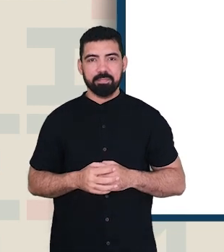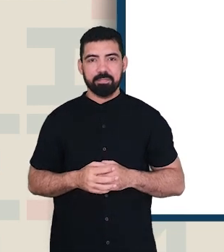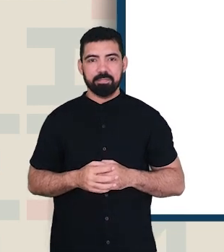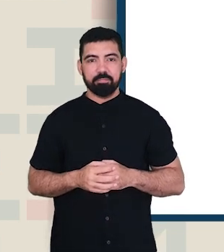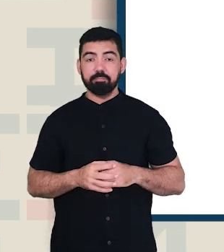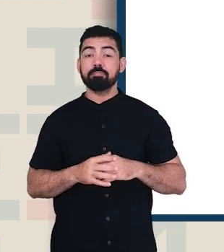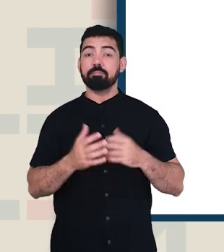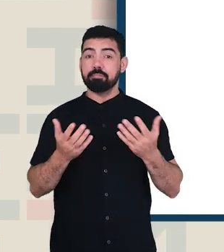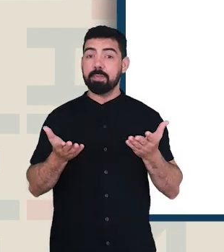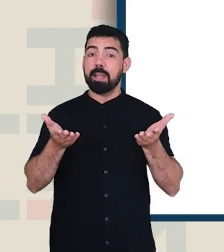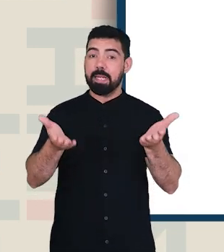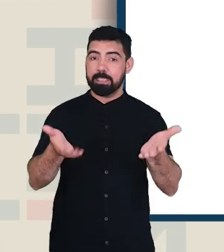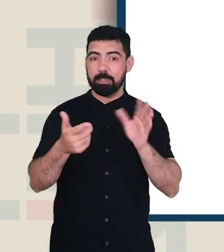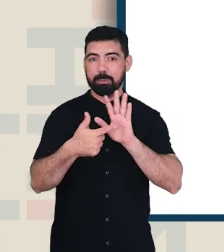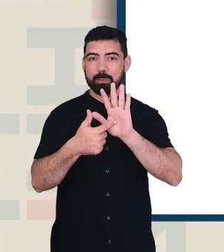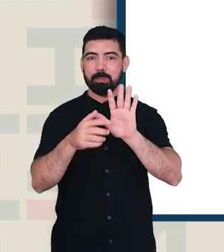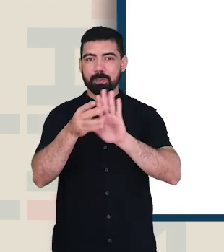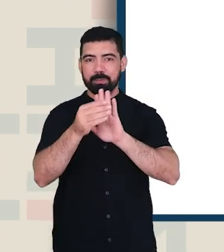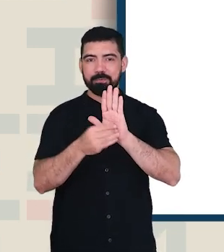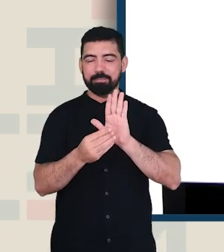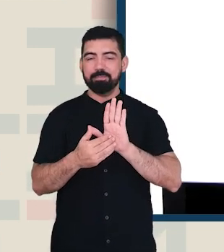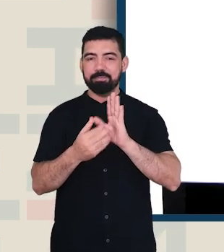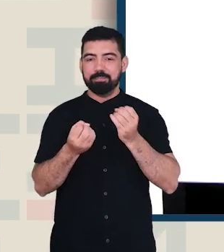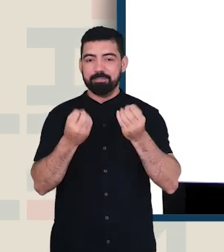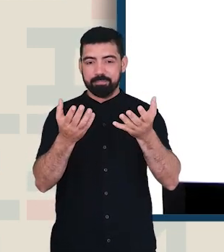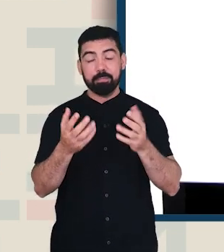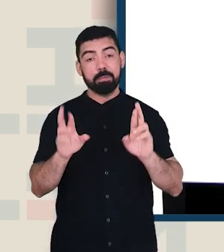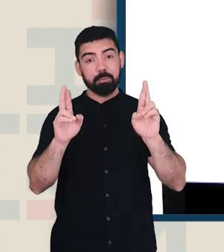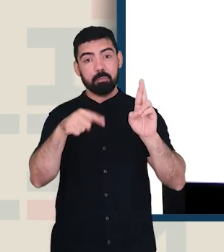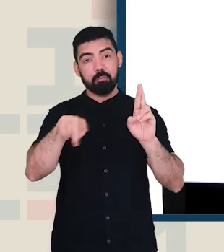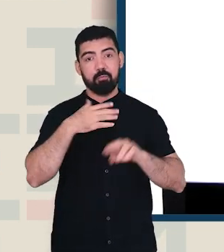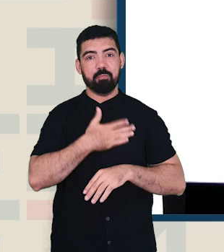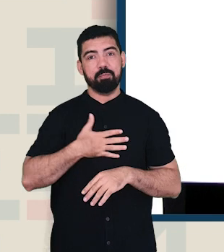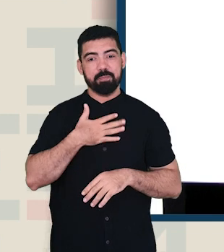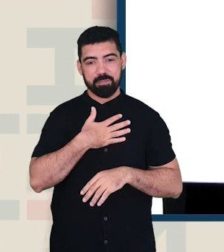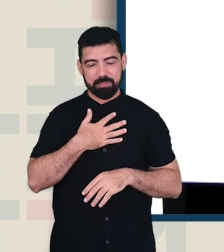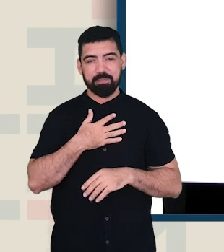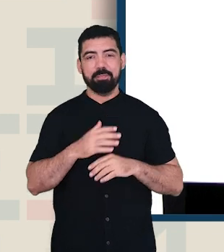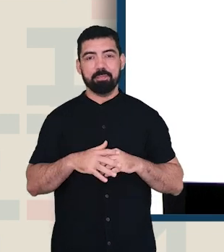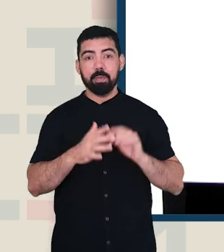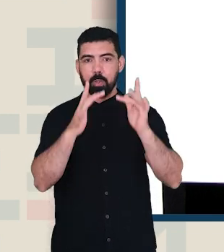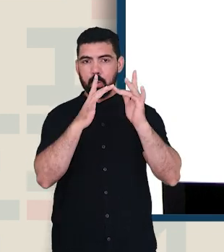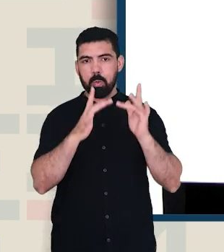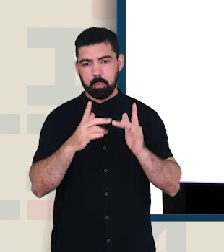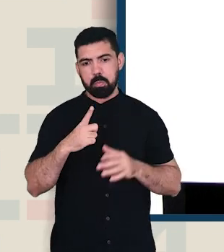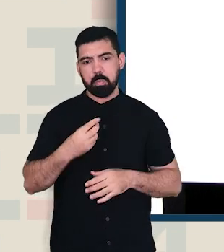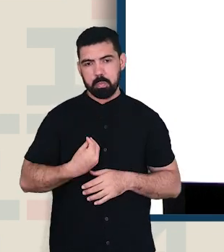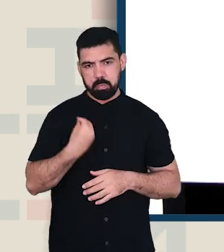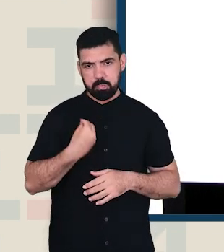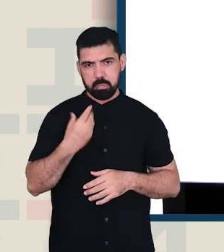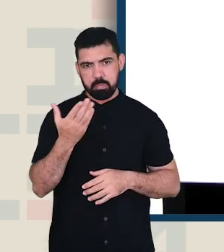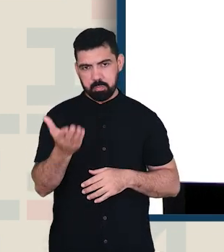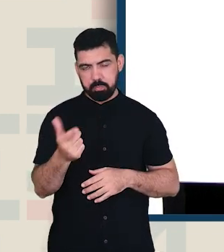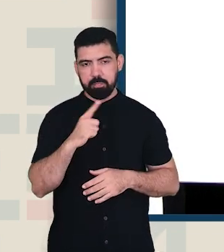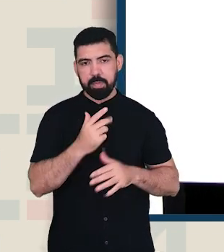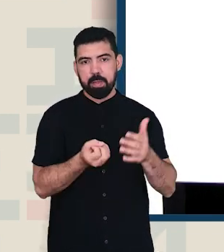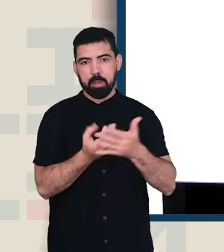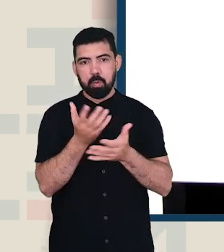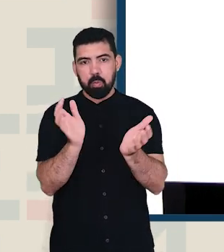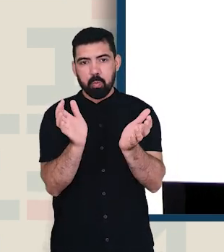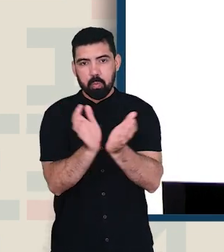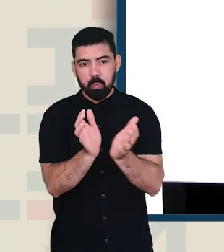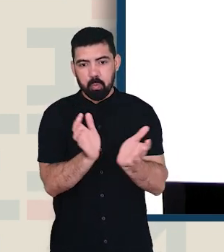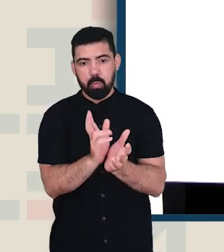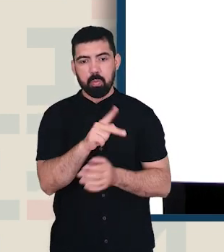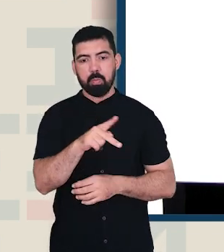Mais ou menos era isso. Espero que vocês tenham gostado. Os meus contatos estarão aqui com a produção, com